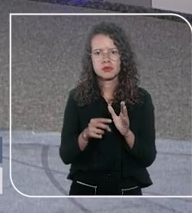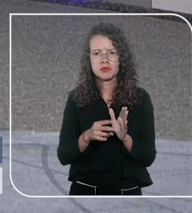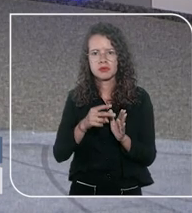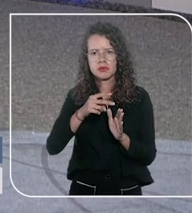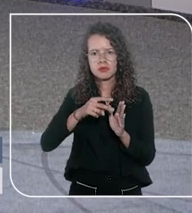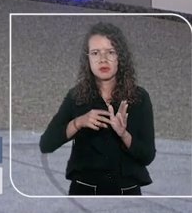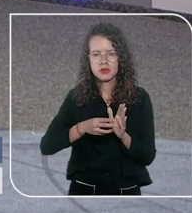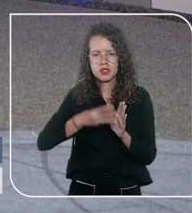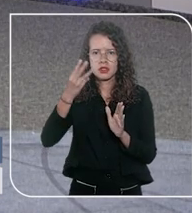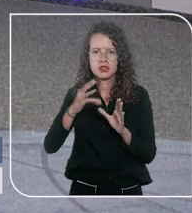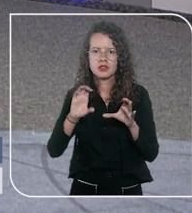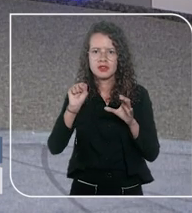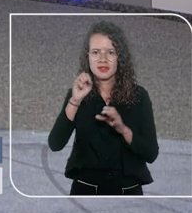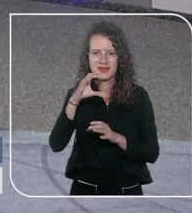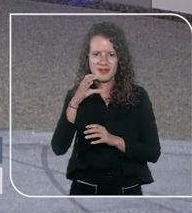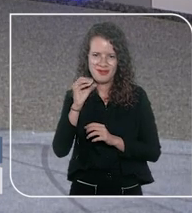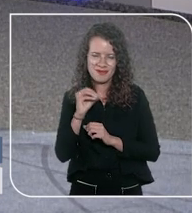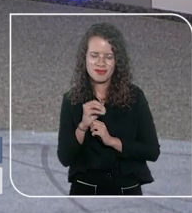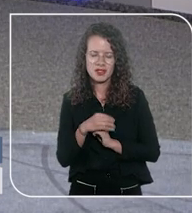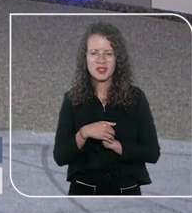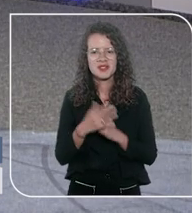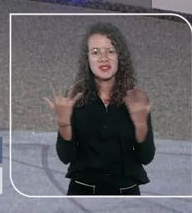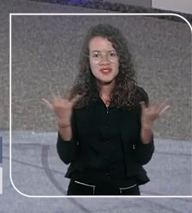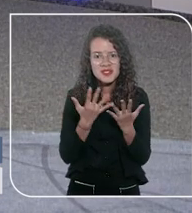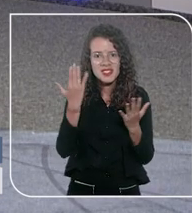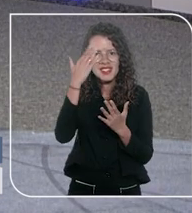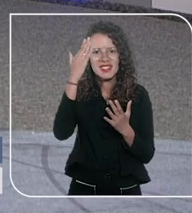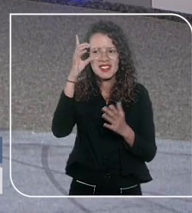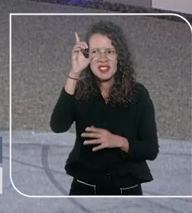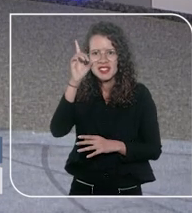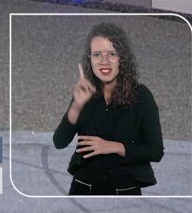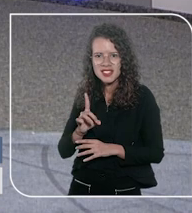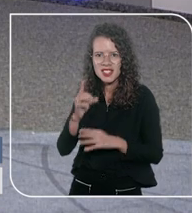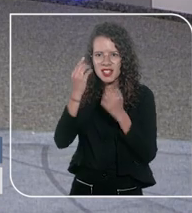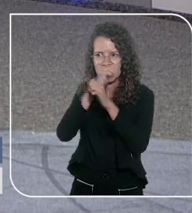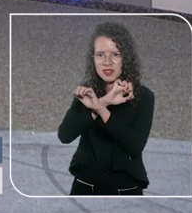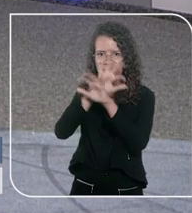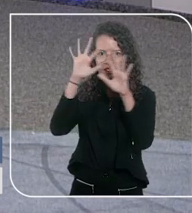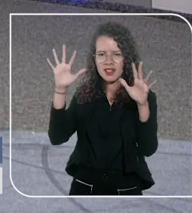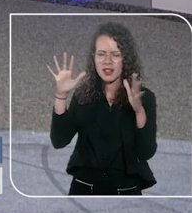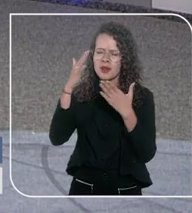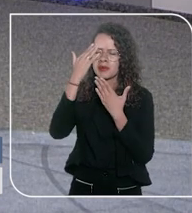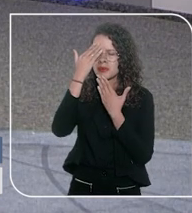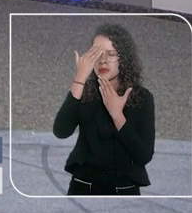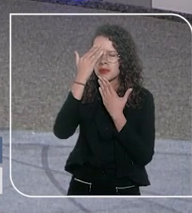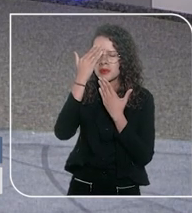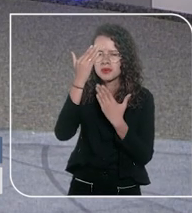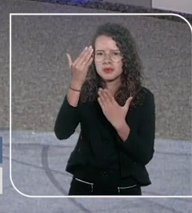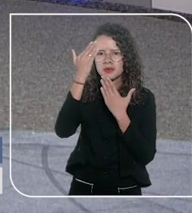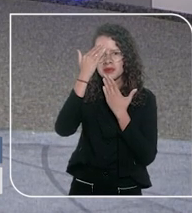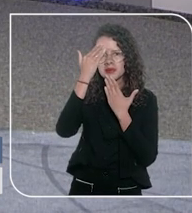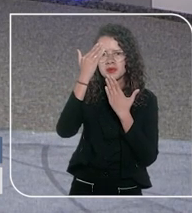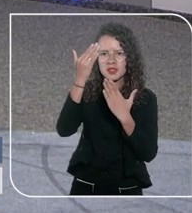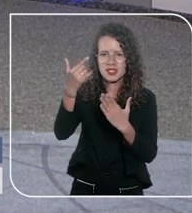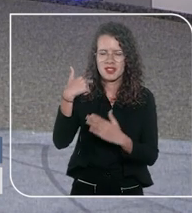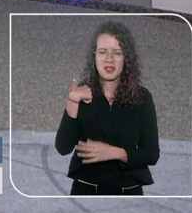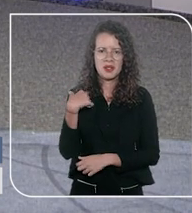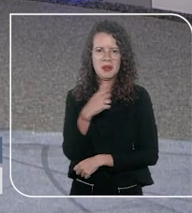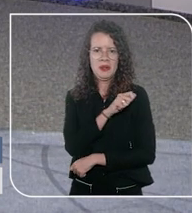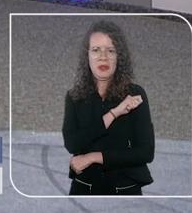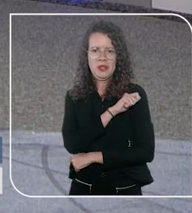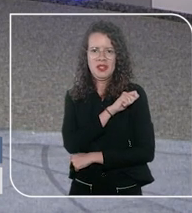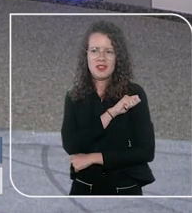Bom, esse foi o Entender Direito de hoje e eu só tenho a agradecer a ambos os nossos convidados. Eu, como aluna